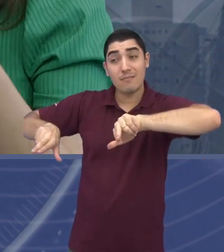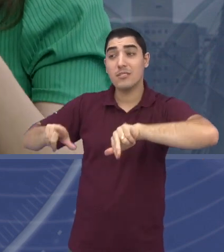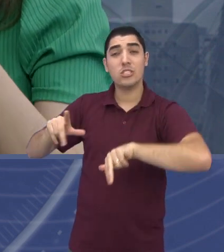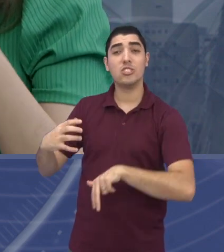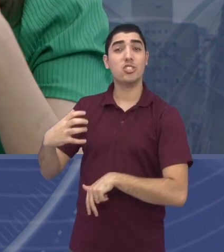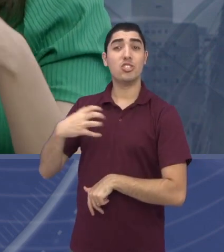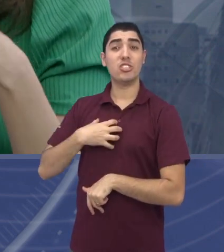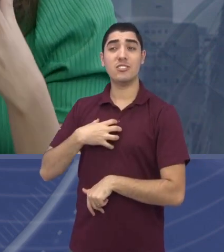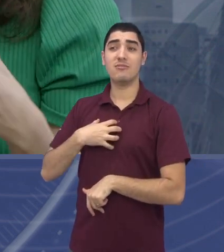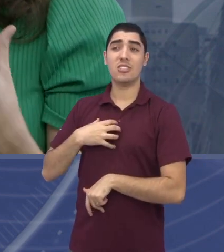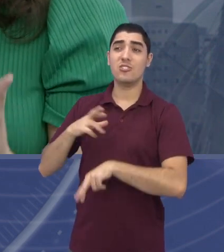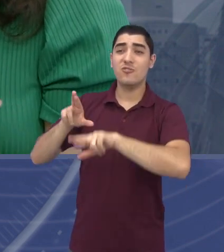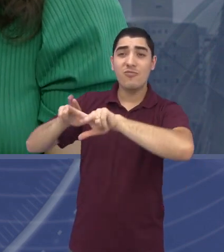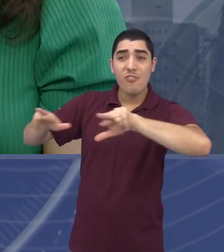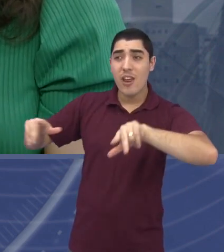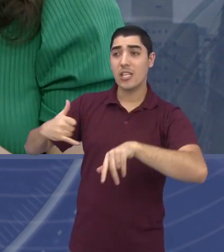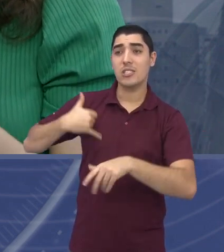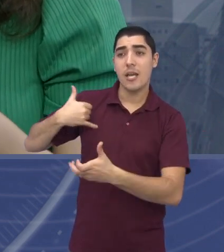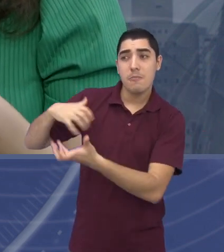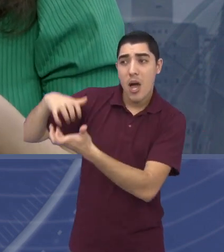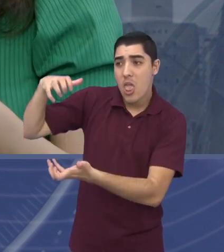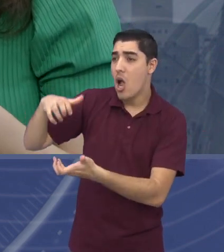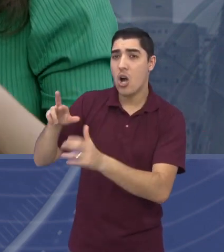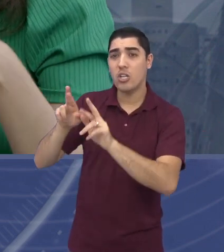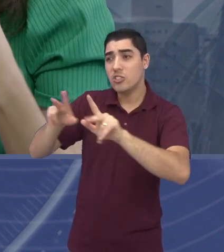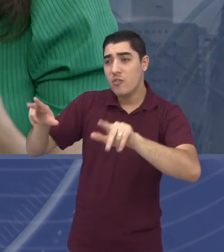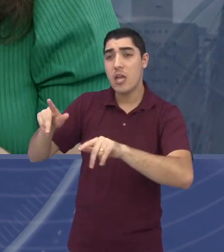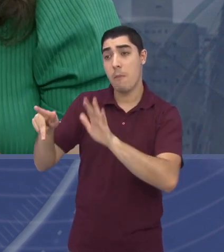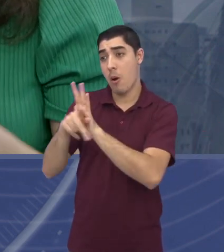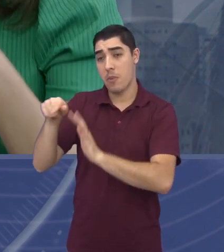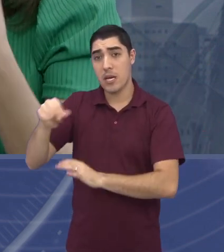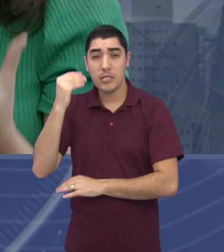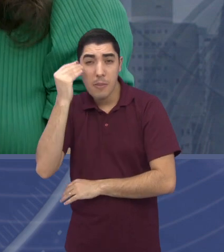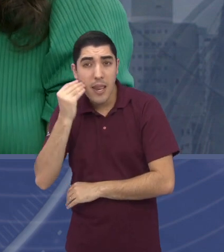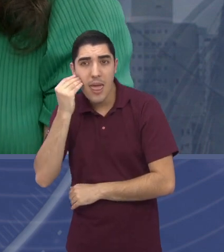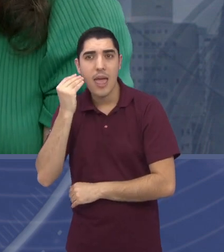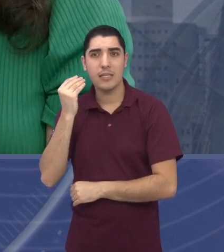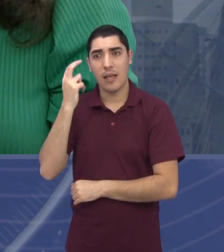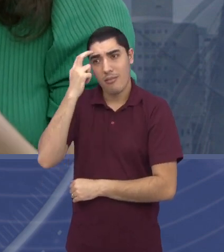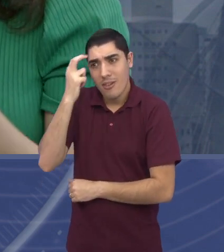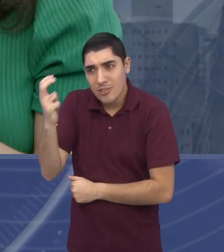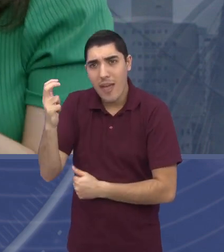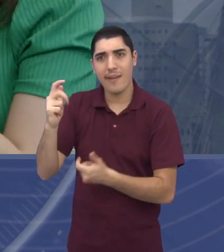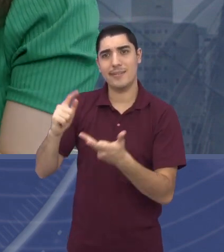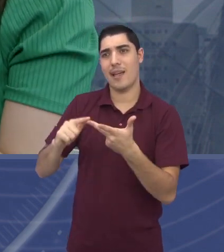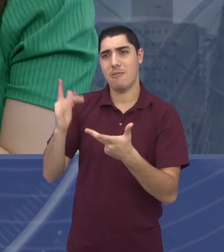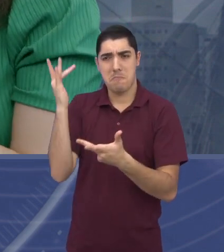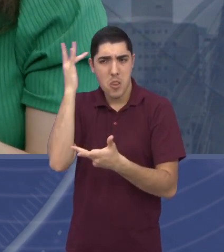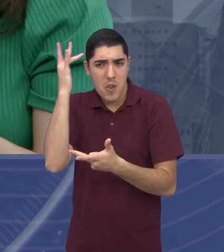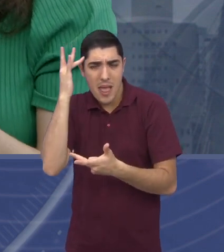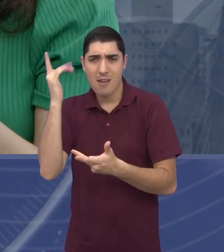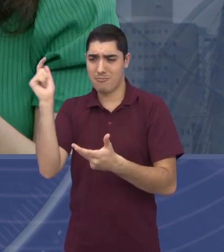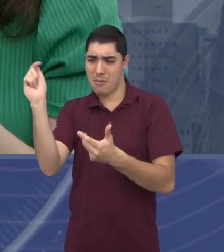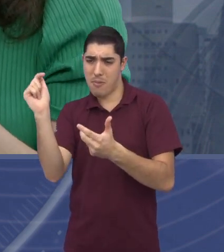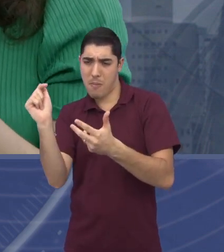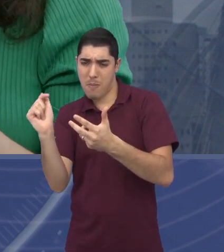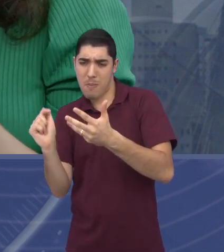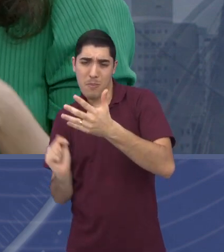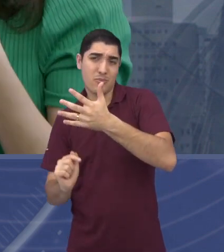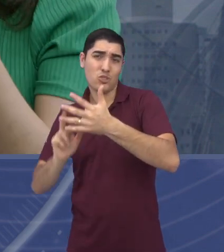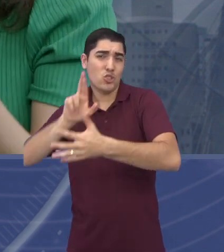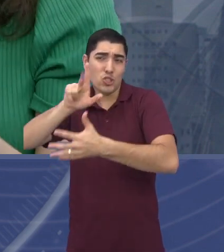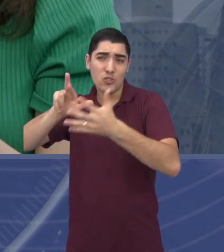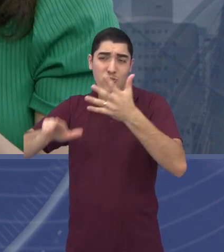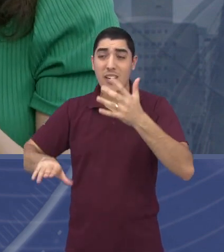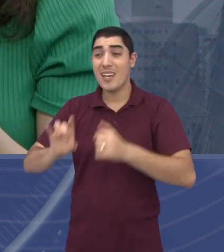elas têm diferentes maneiras de envelhecer, elas vão ter diferentes expertises, né? E a gente pode aproveitar isso de uma maneira